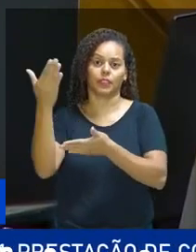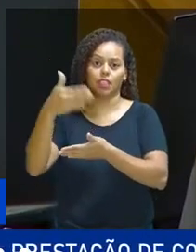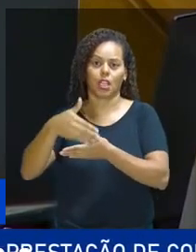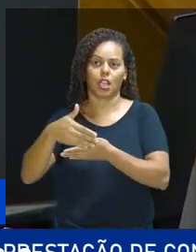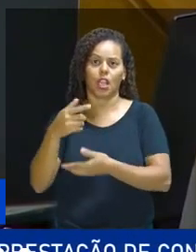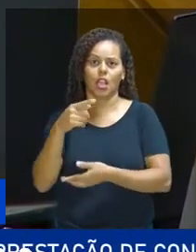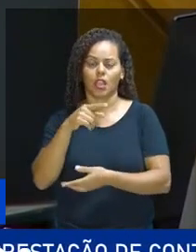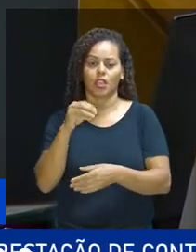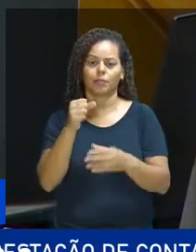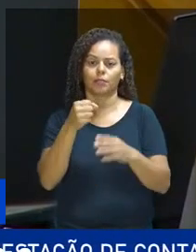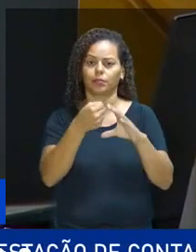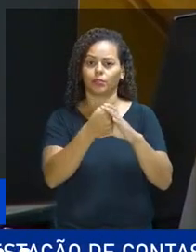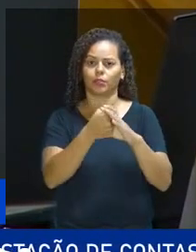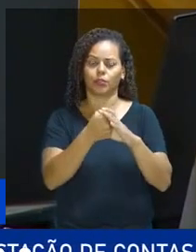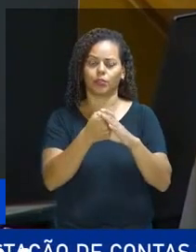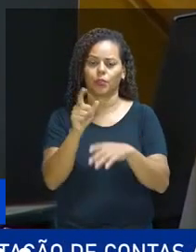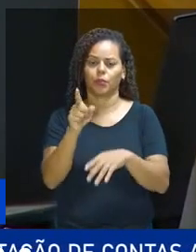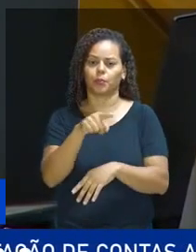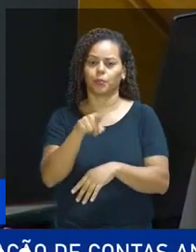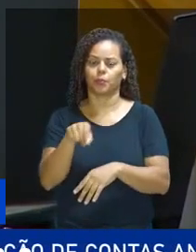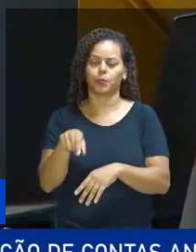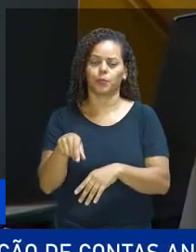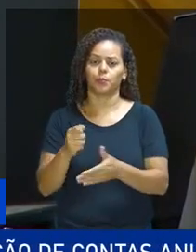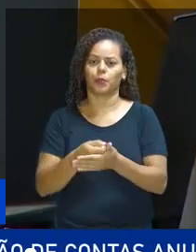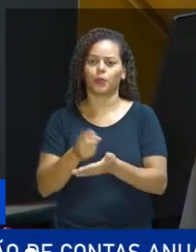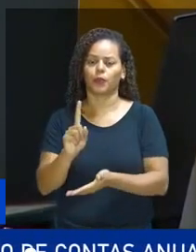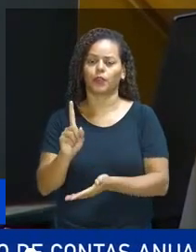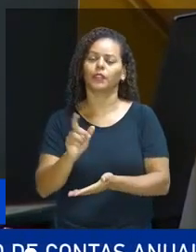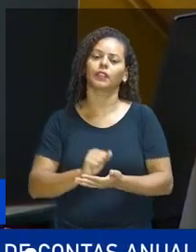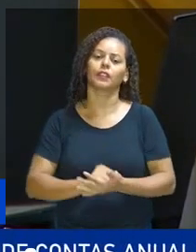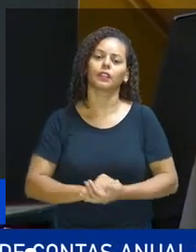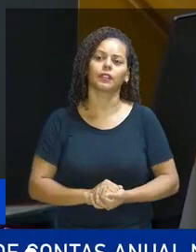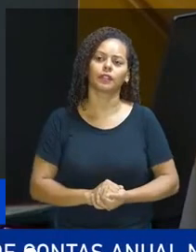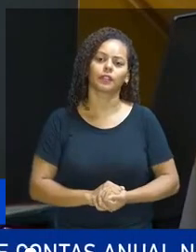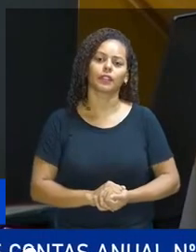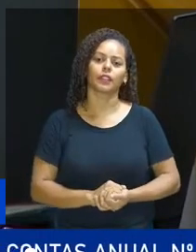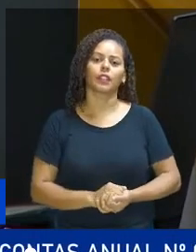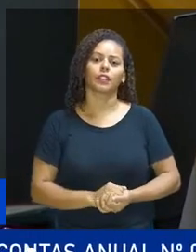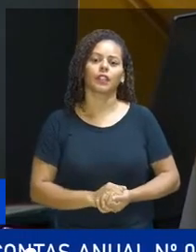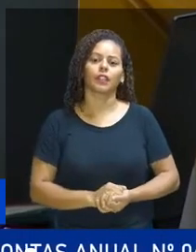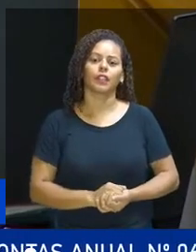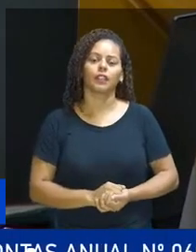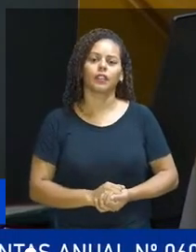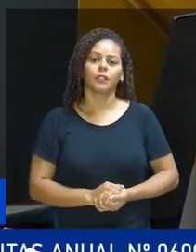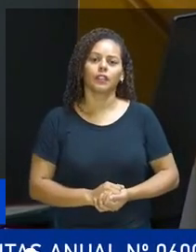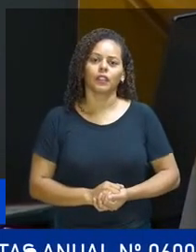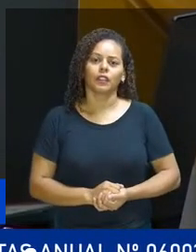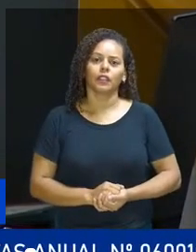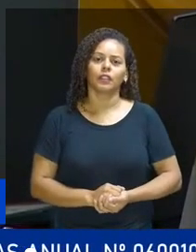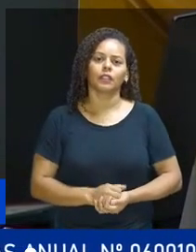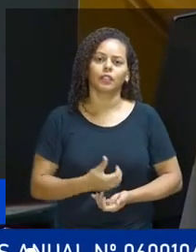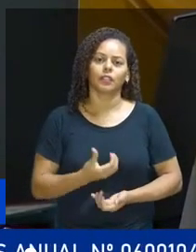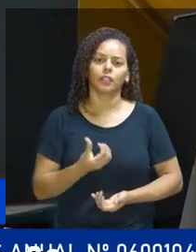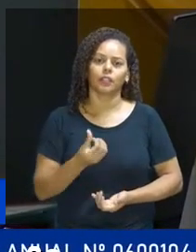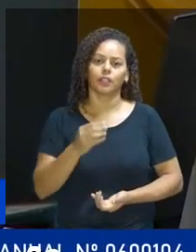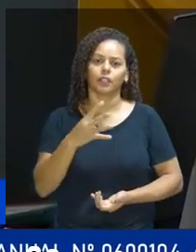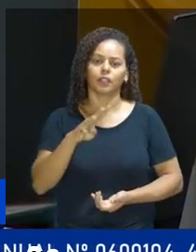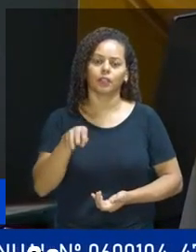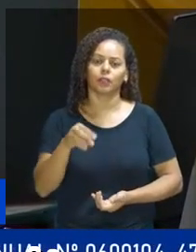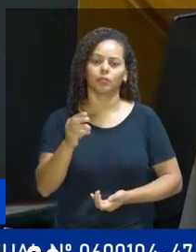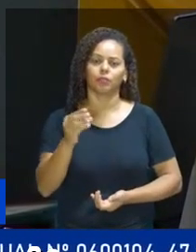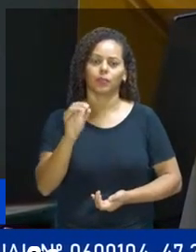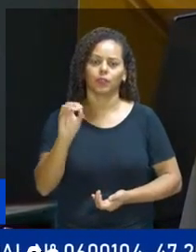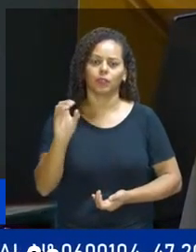contas e determinação de devolução ao Tesouro Nacional da quantia de R$ 104.400, em razão do não pagamento